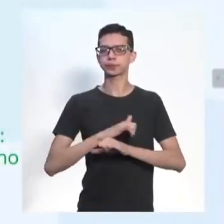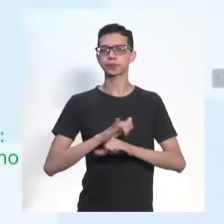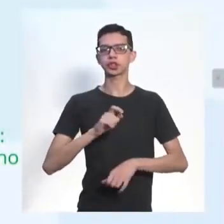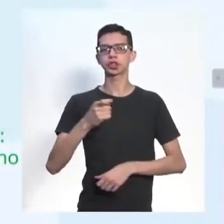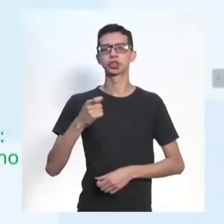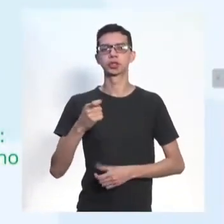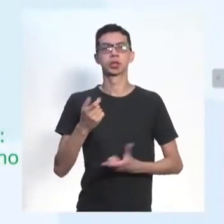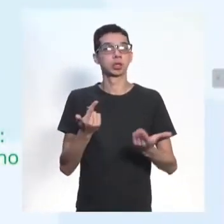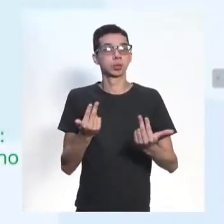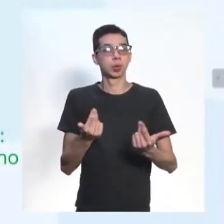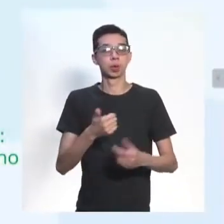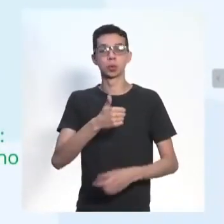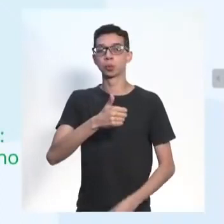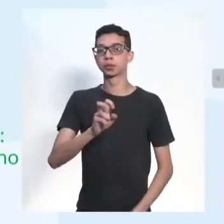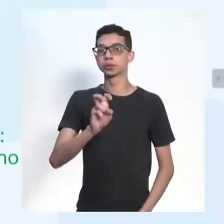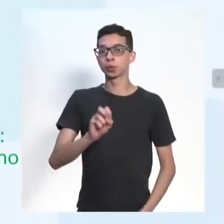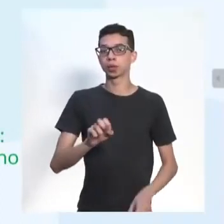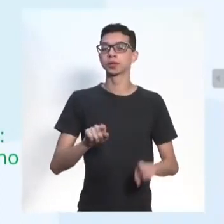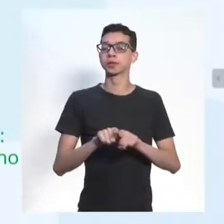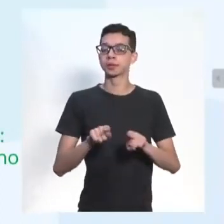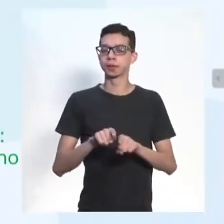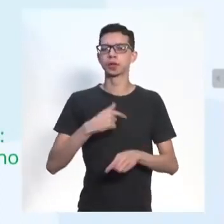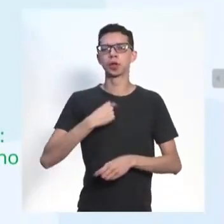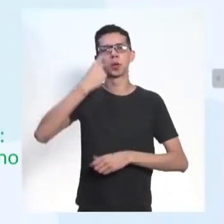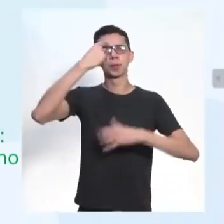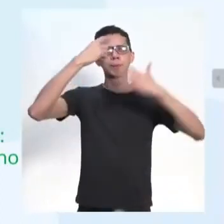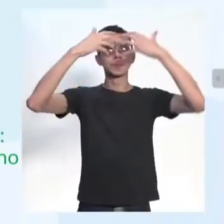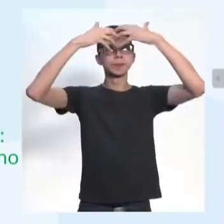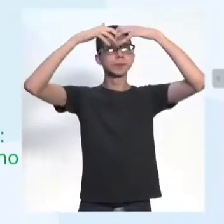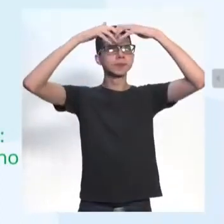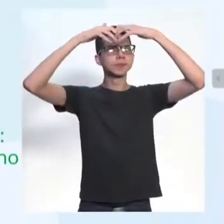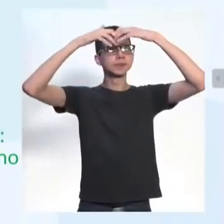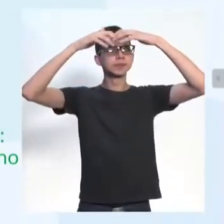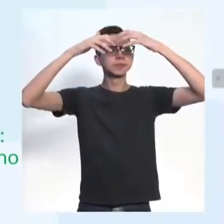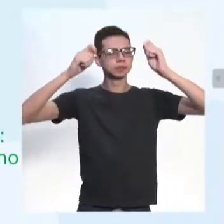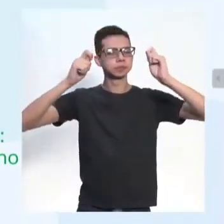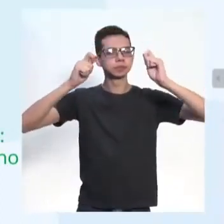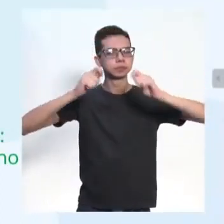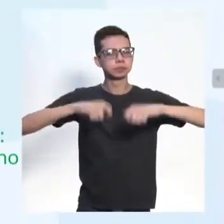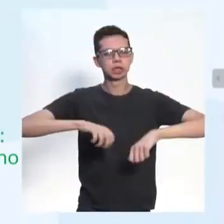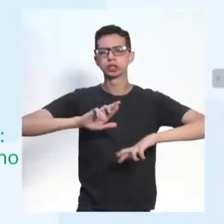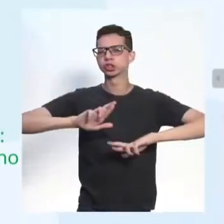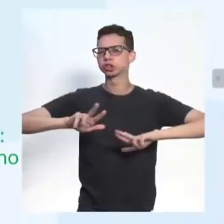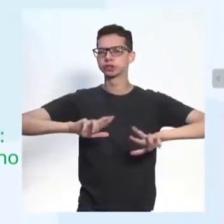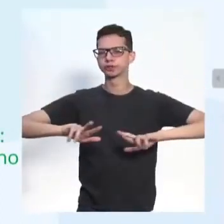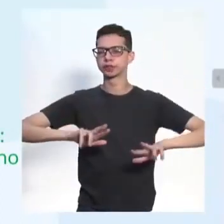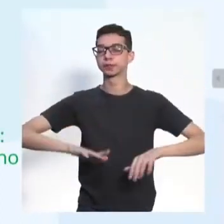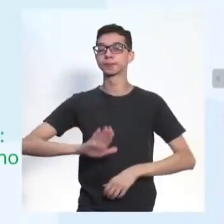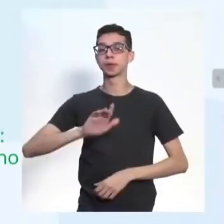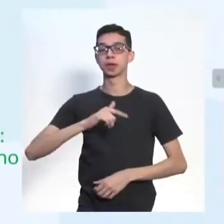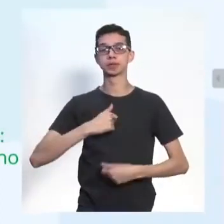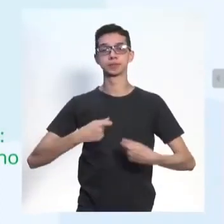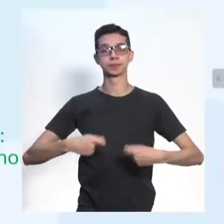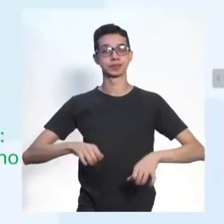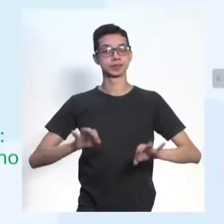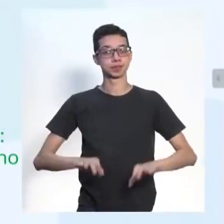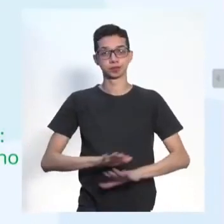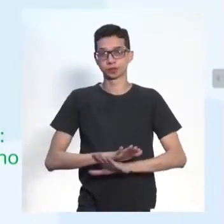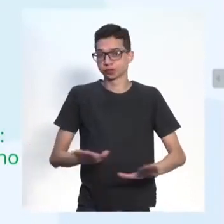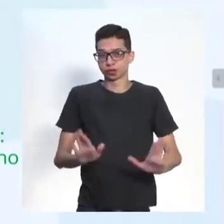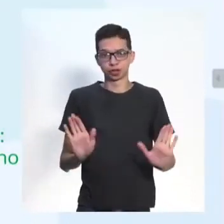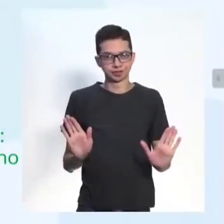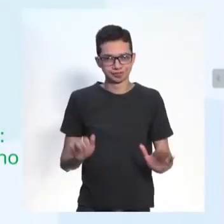x também é 150. Posso pensar de várias formas, né? Sim. Eu tenho que acertar a questão, só isso,